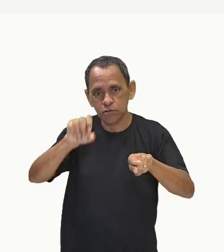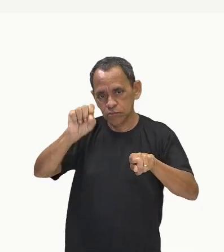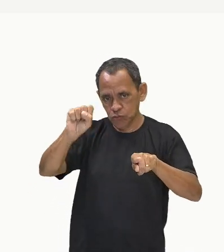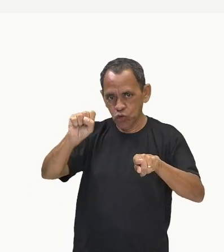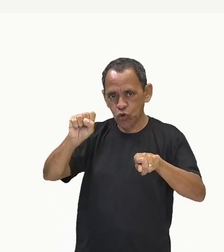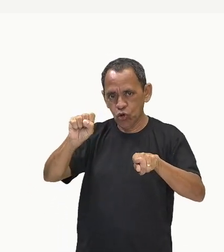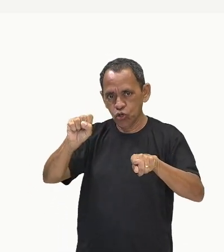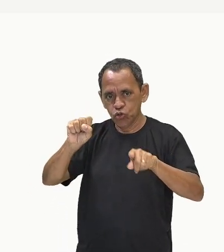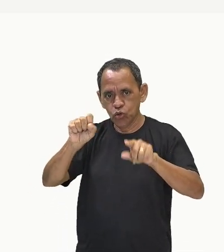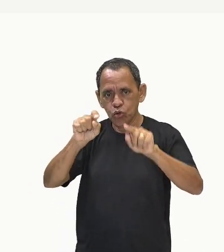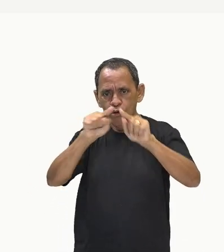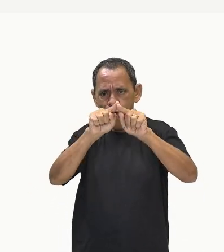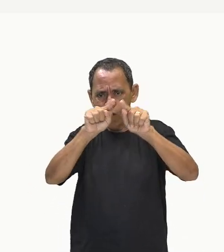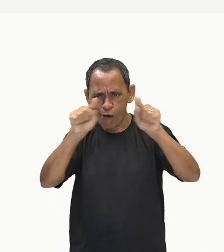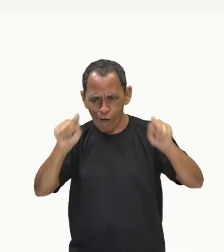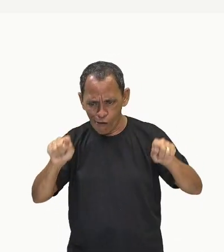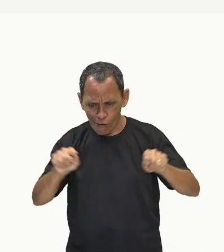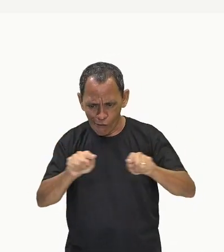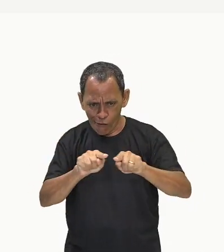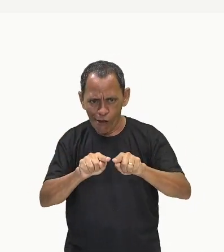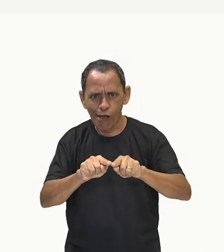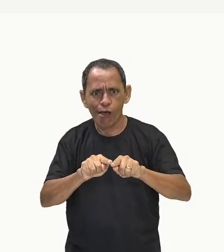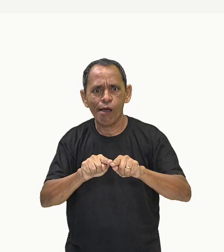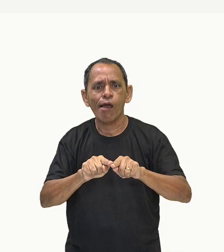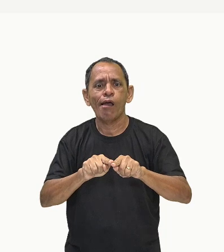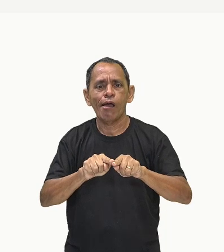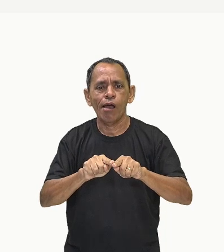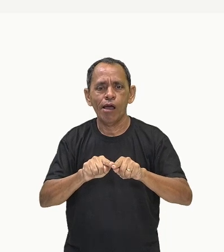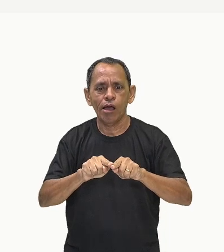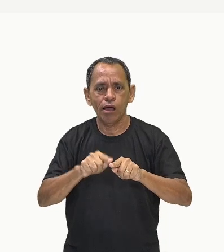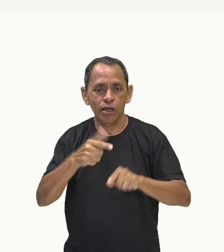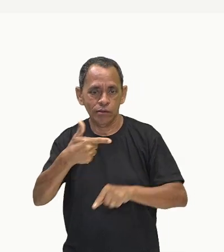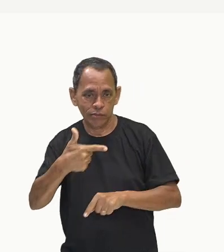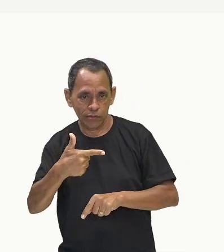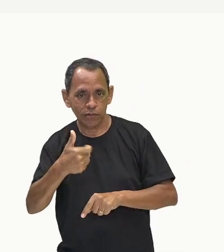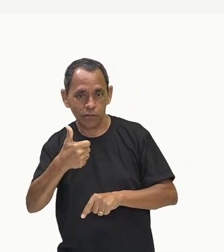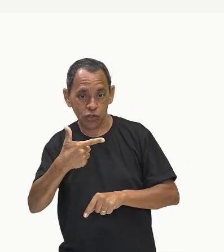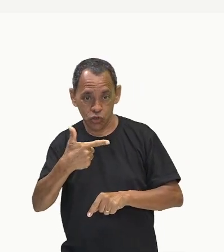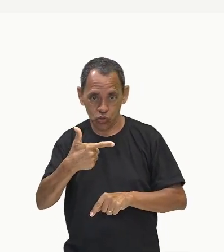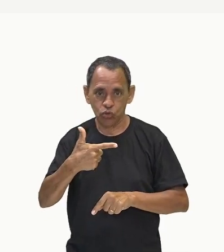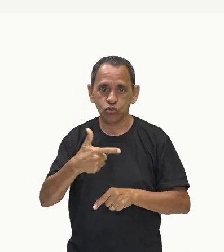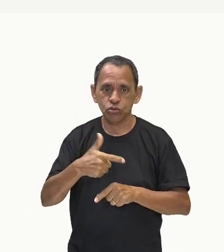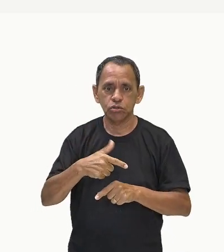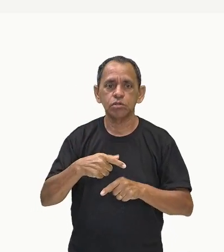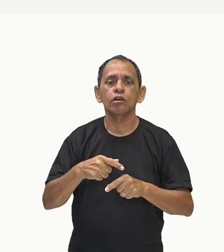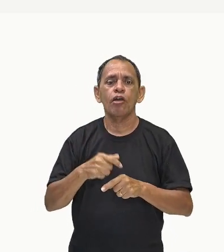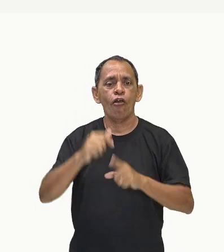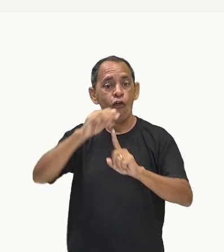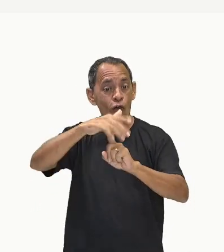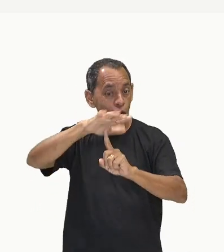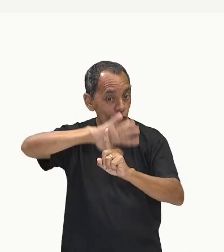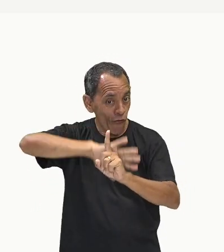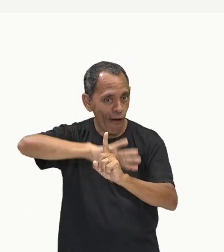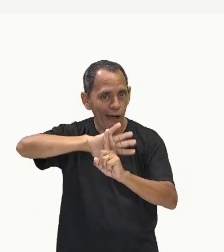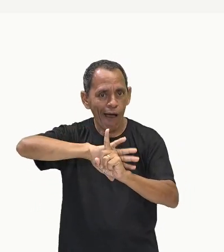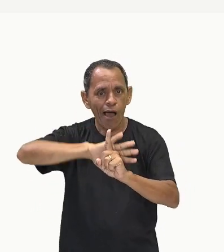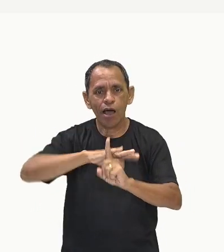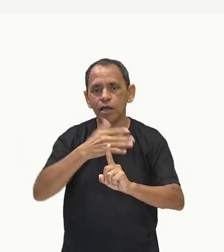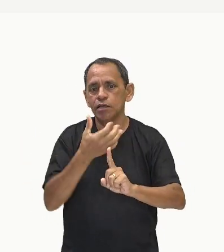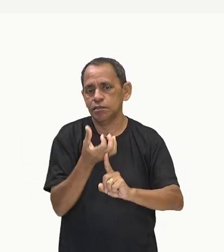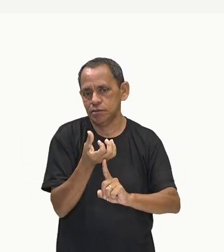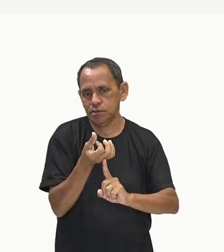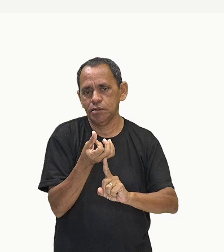possuir 12 arestas e vai possuir 6 faces, certo?